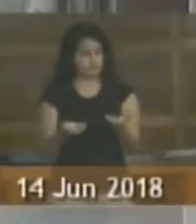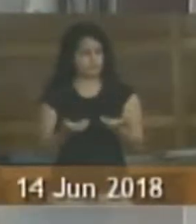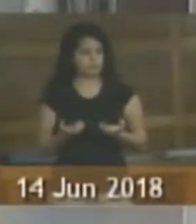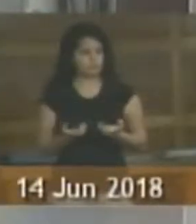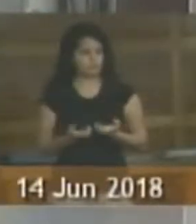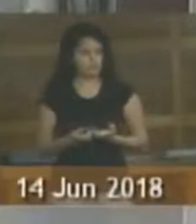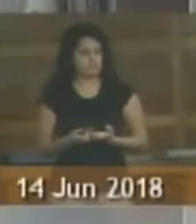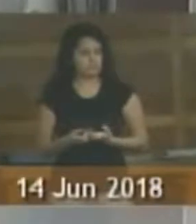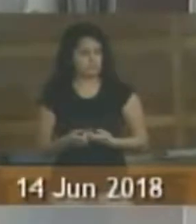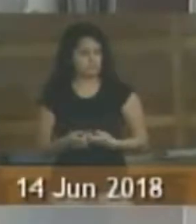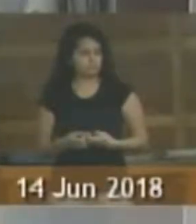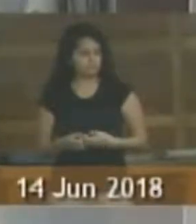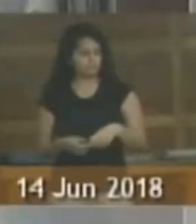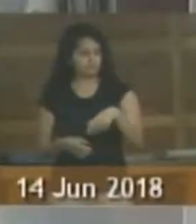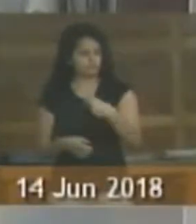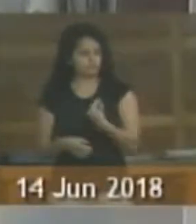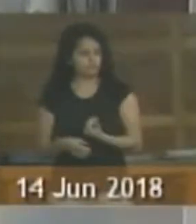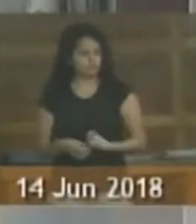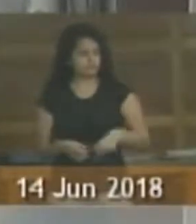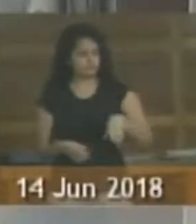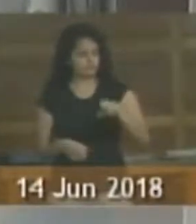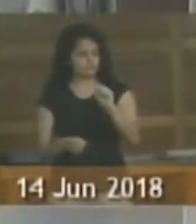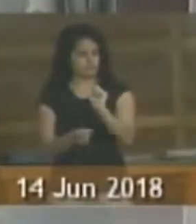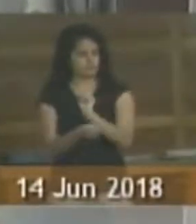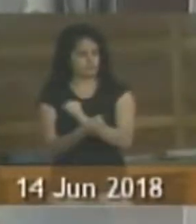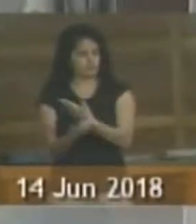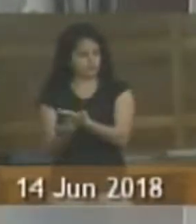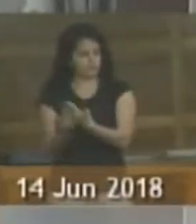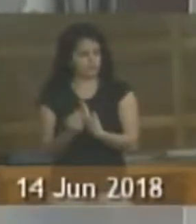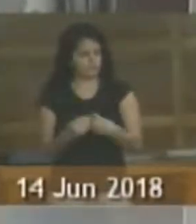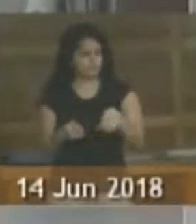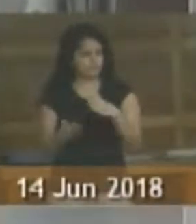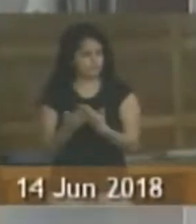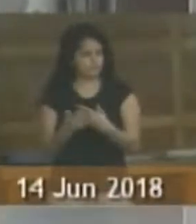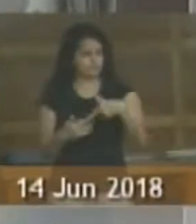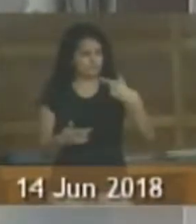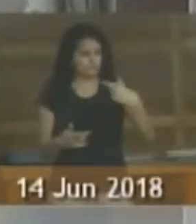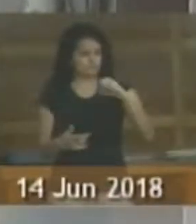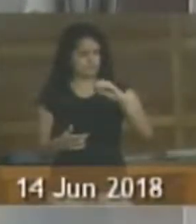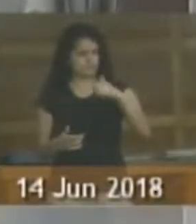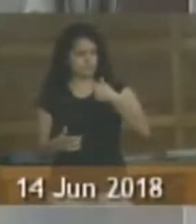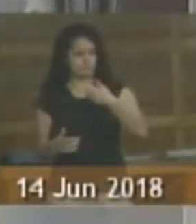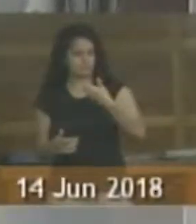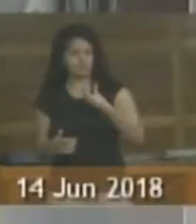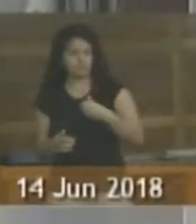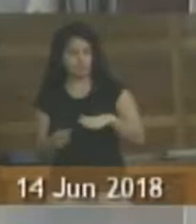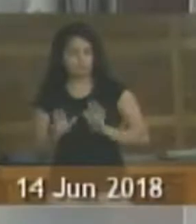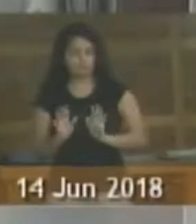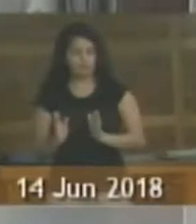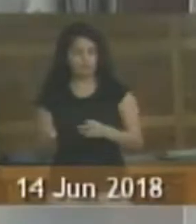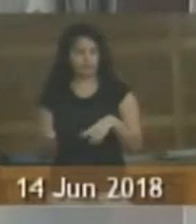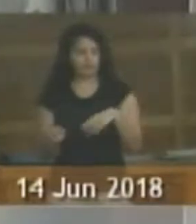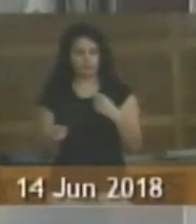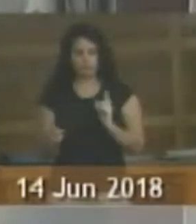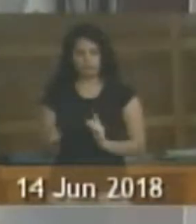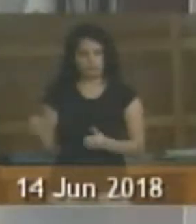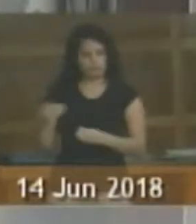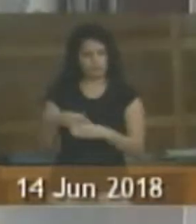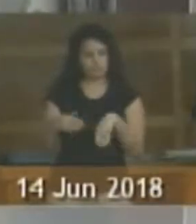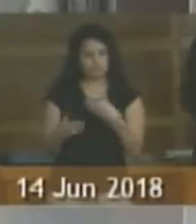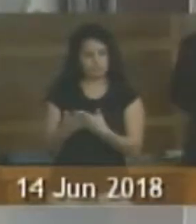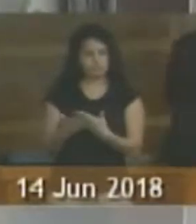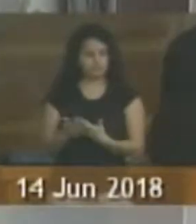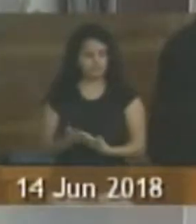verba federal que veio para a escola em 2016, mas que não foi aplicado lá. A escola entrou